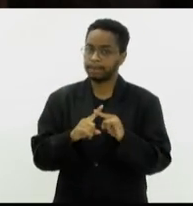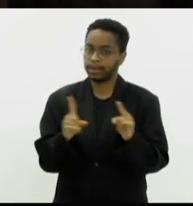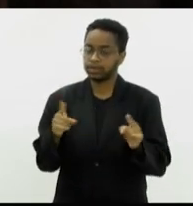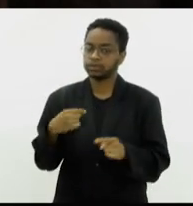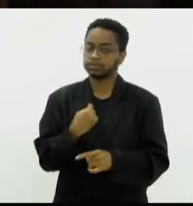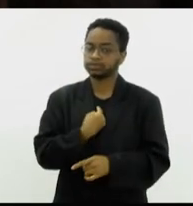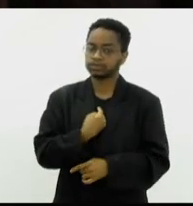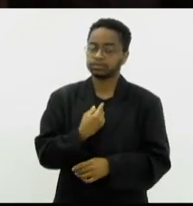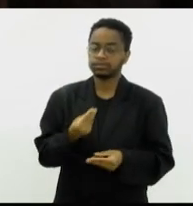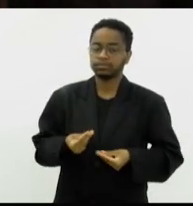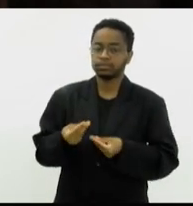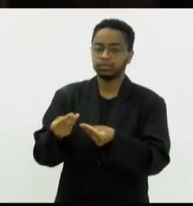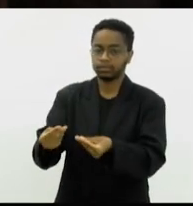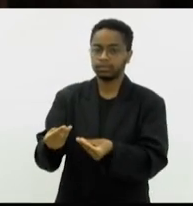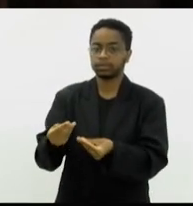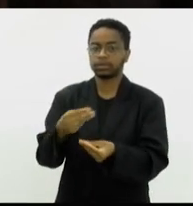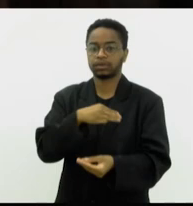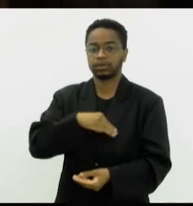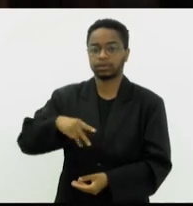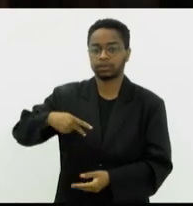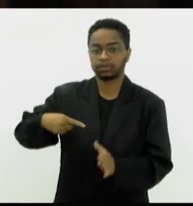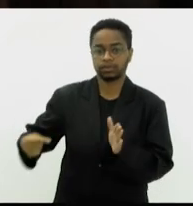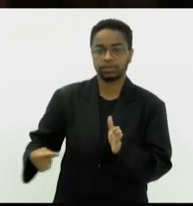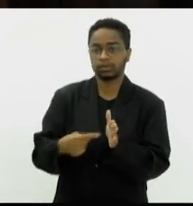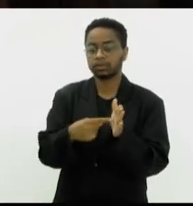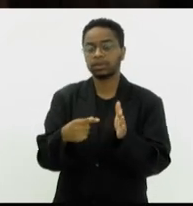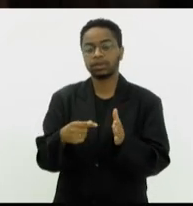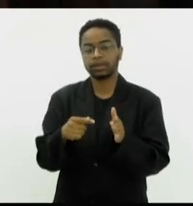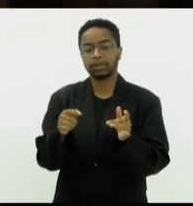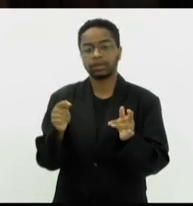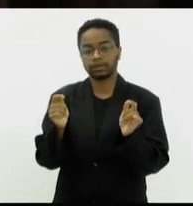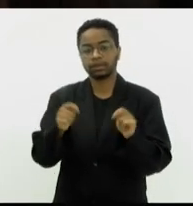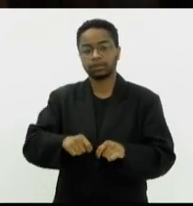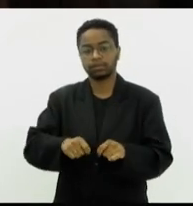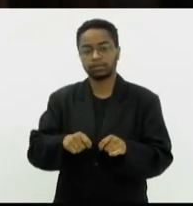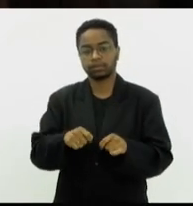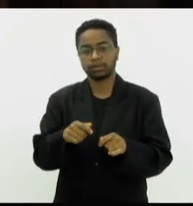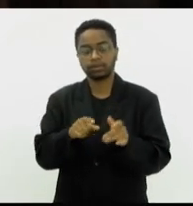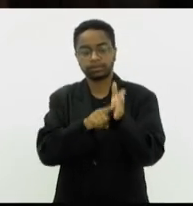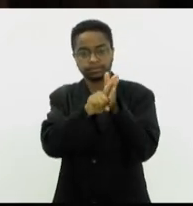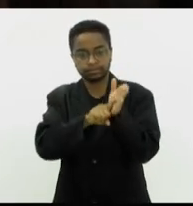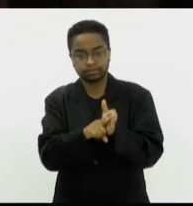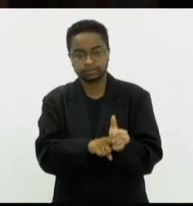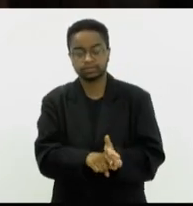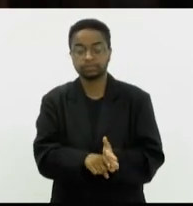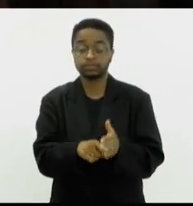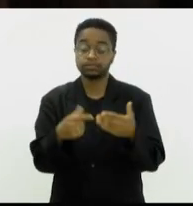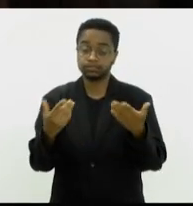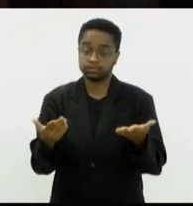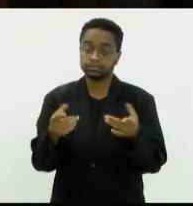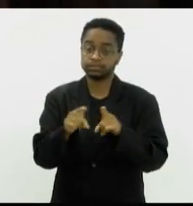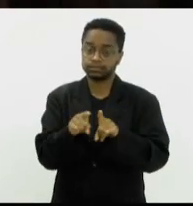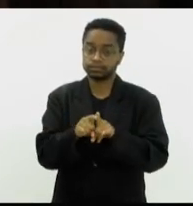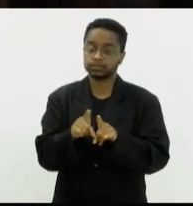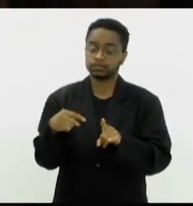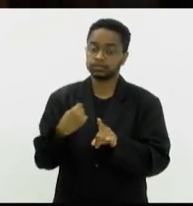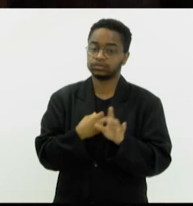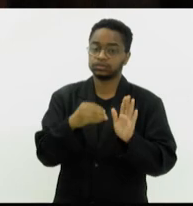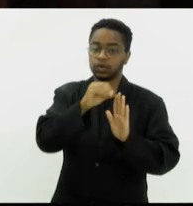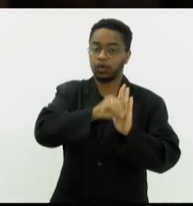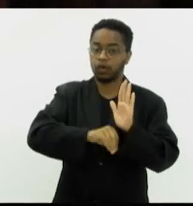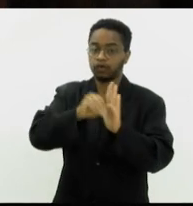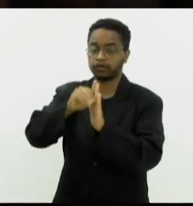representação MP em relação à irregularidades constatados para Devid para ser apuradas e vamos encaminhar ofícios para